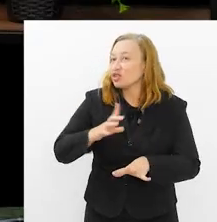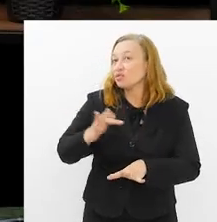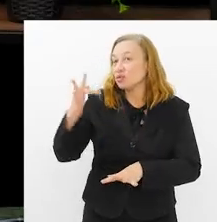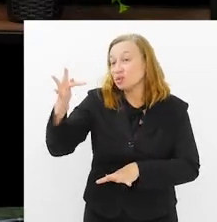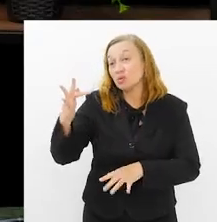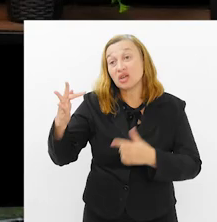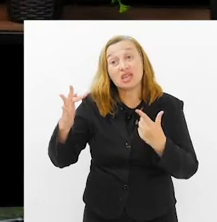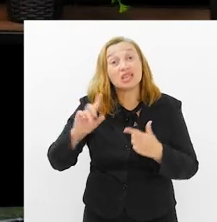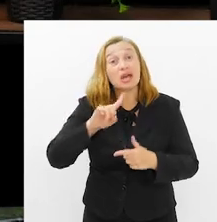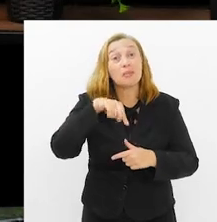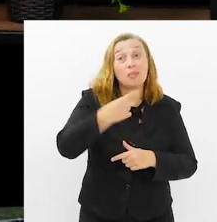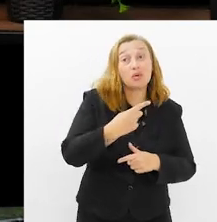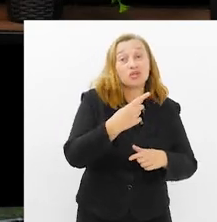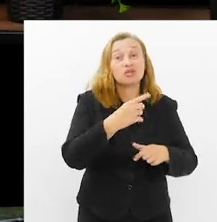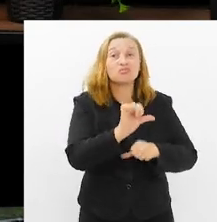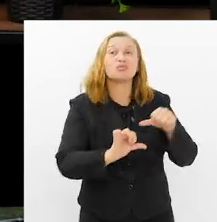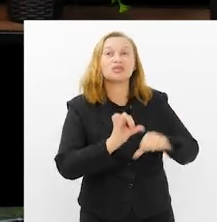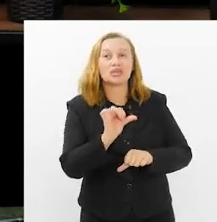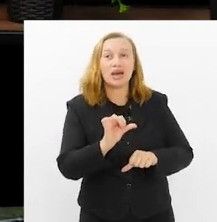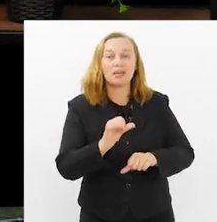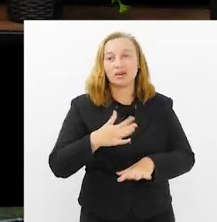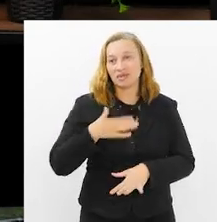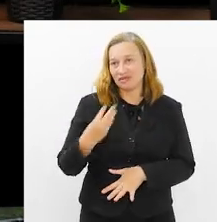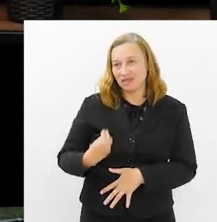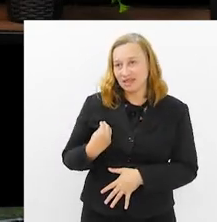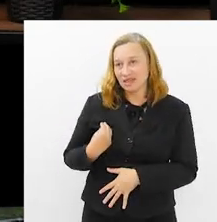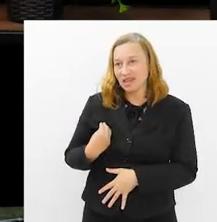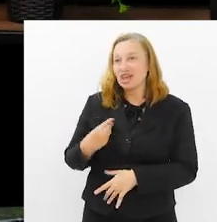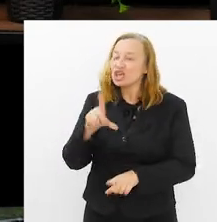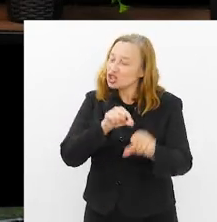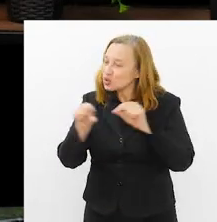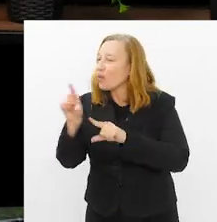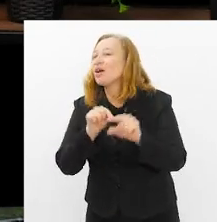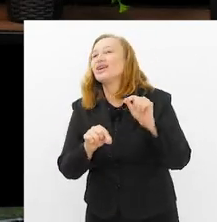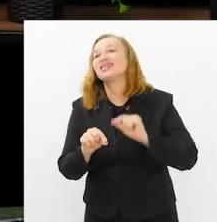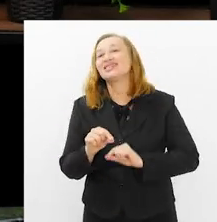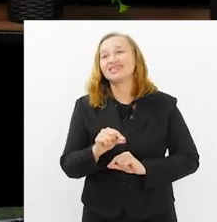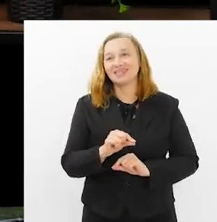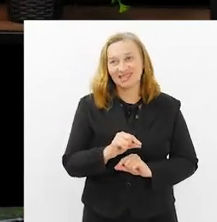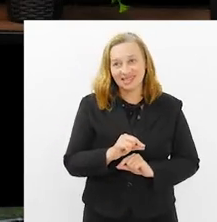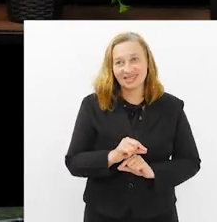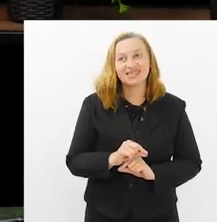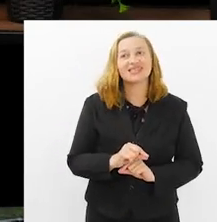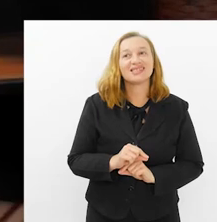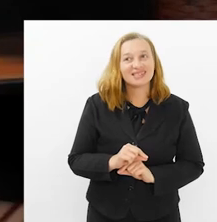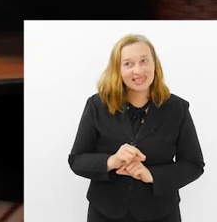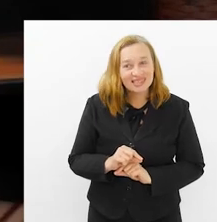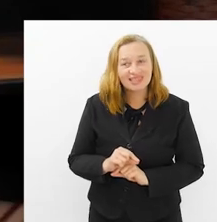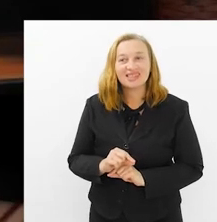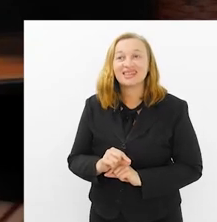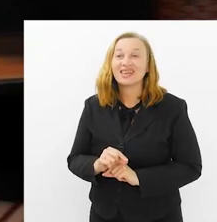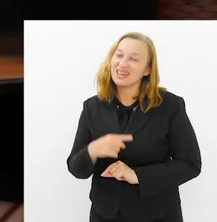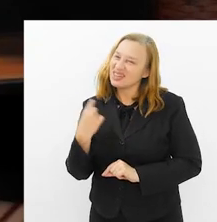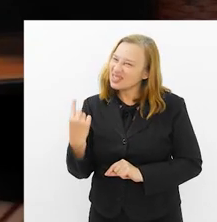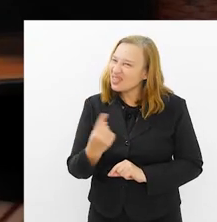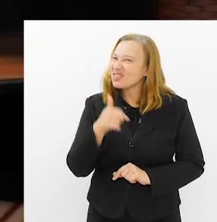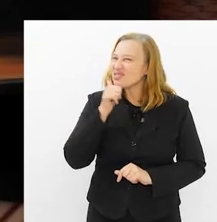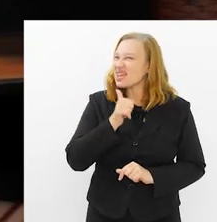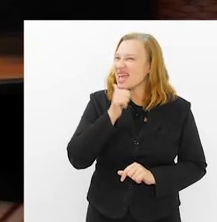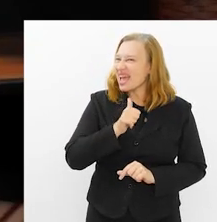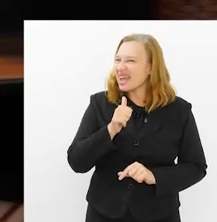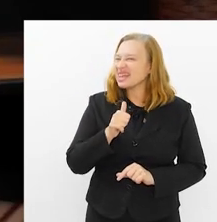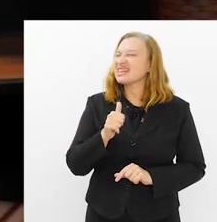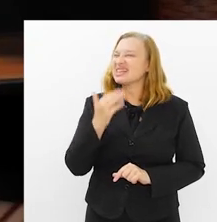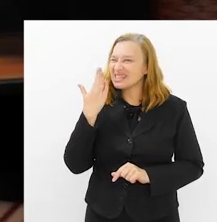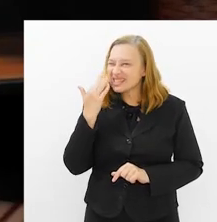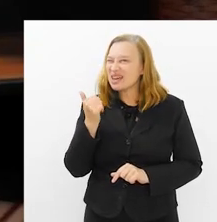alguns planos que eu tinha e depois, inclusive, mudar alguns planos que eu tinha para minha vida. São escolhas, São né? escolhas, são